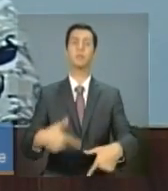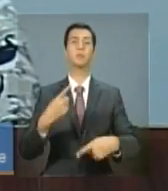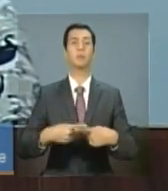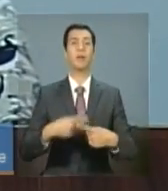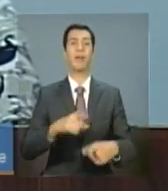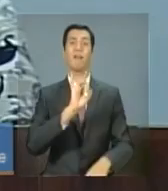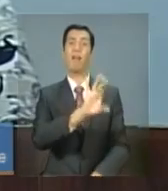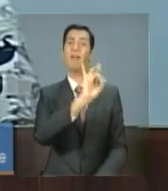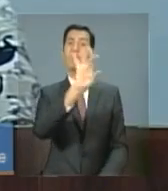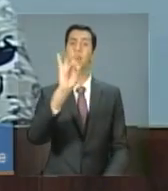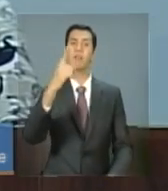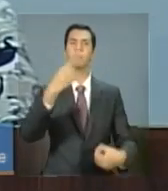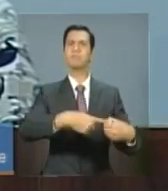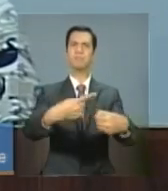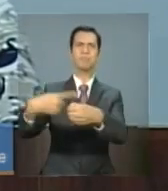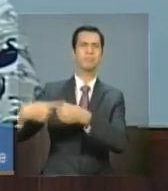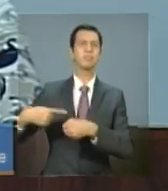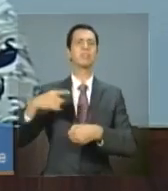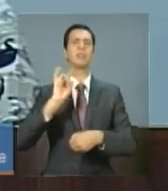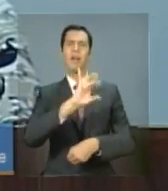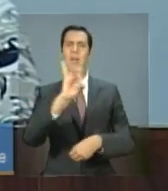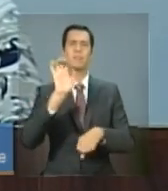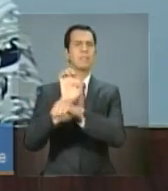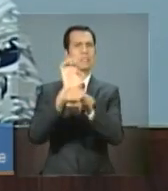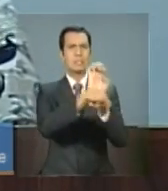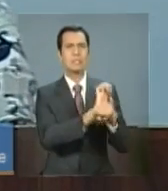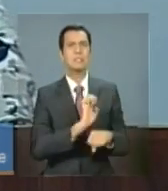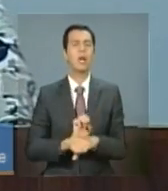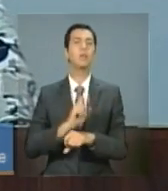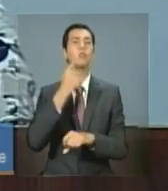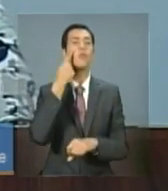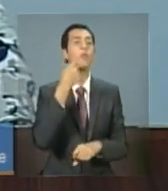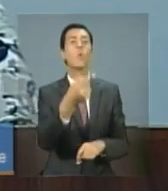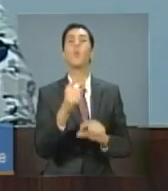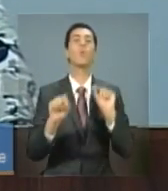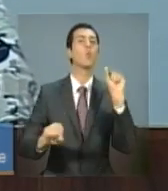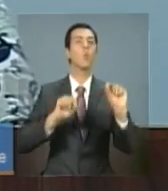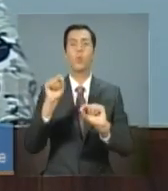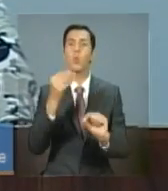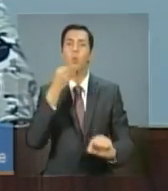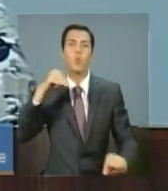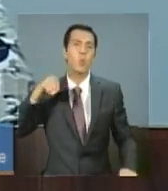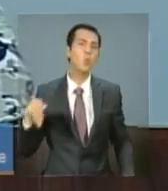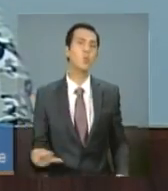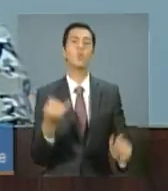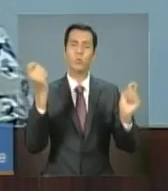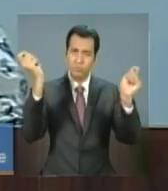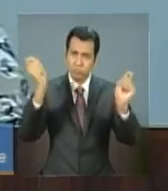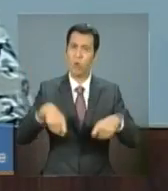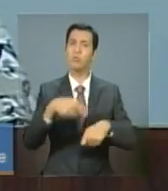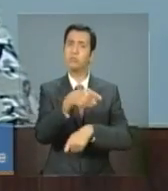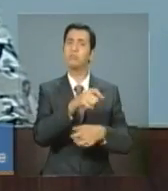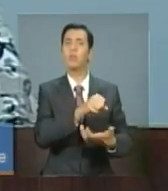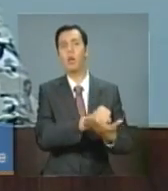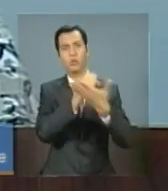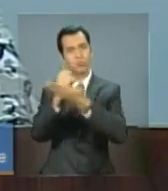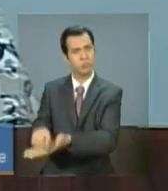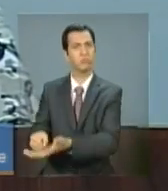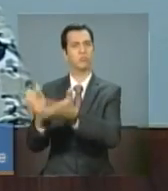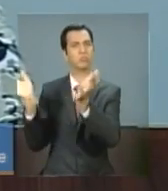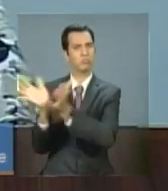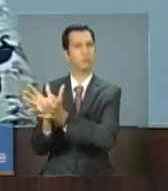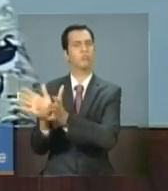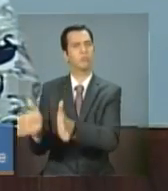cada localidade, em cada estado, em cada município, quais são as grandes oportunidades que podem estar sendo colocadas para esses